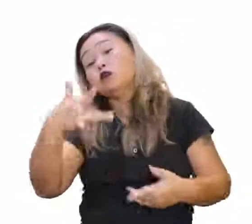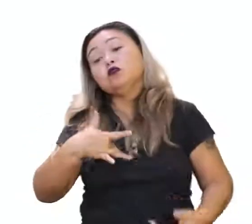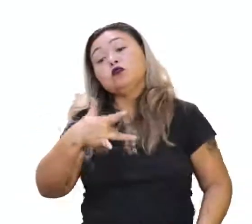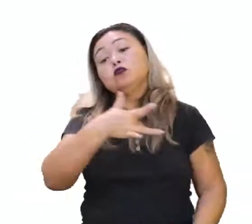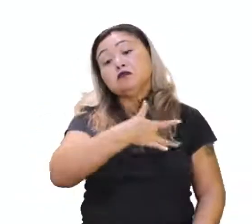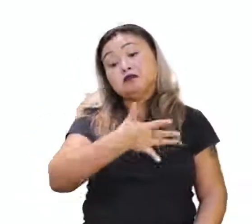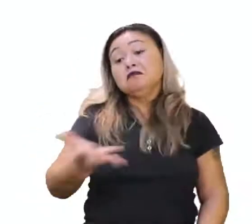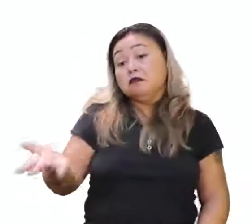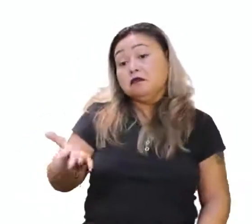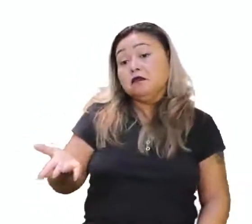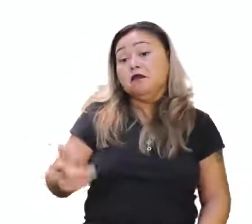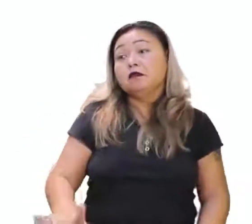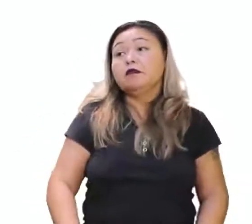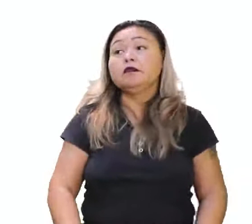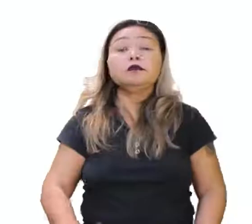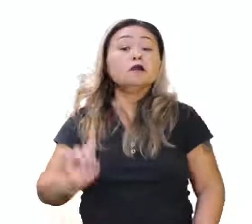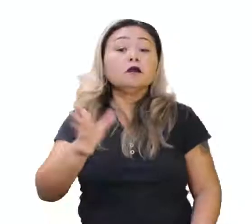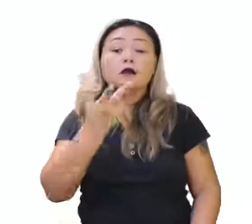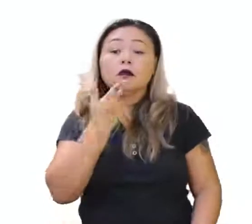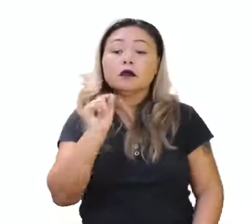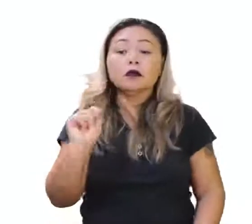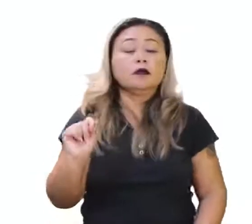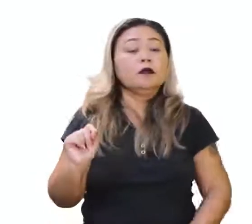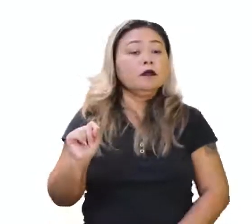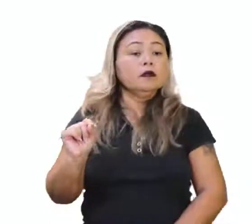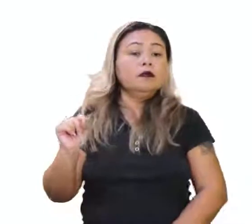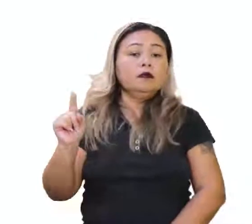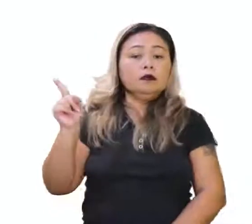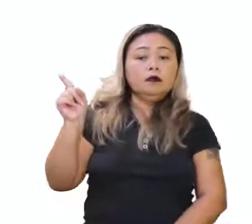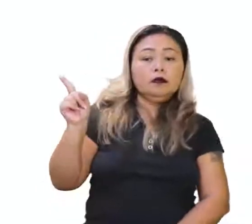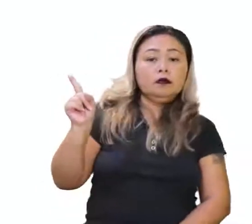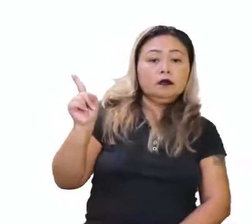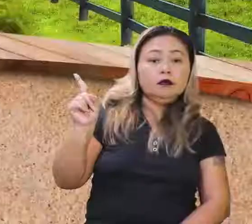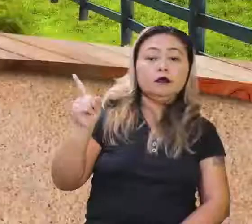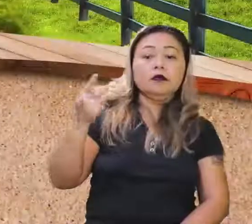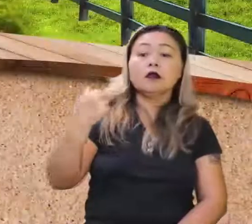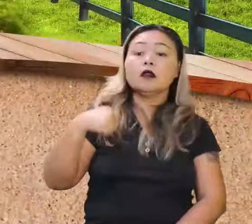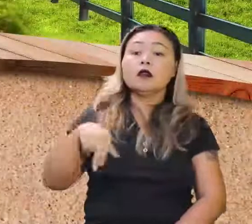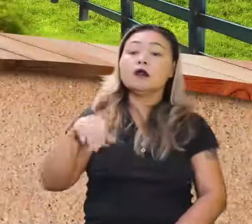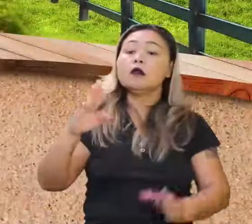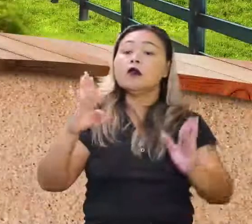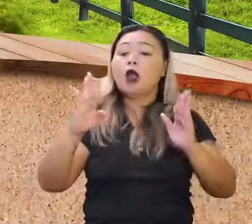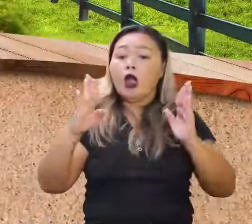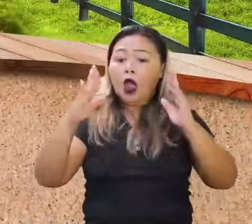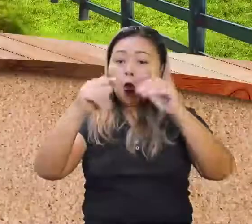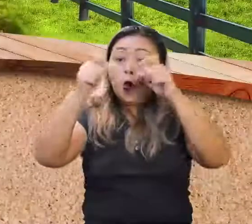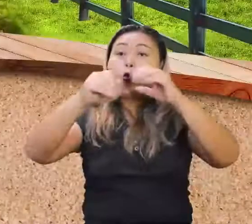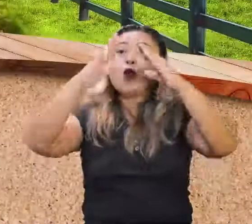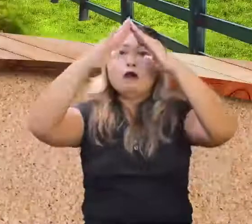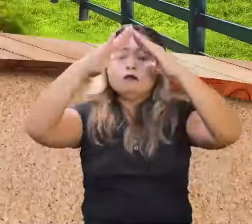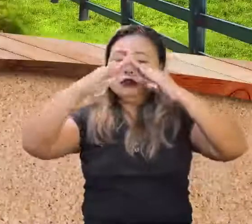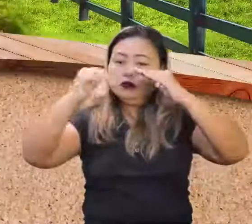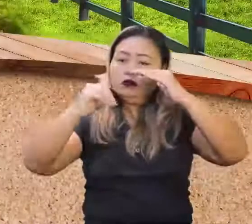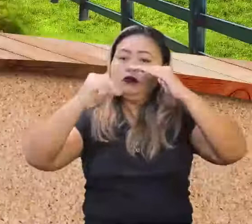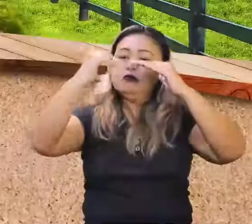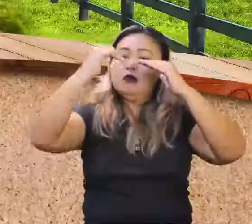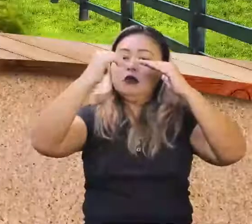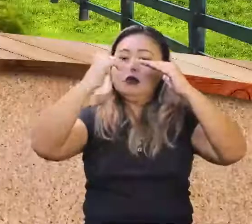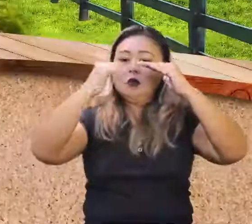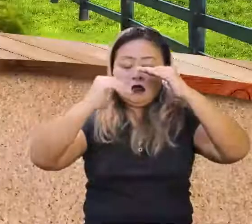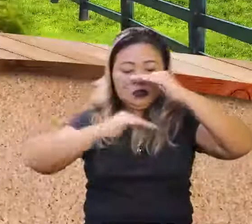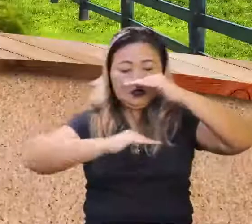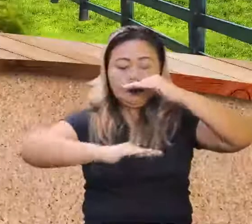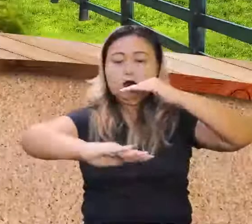sadios. Então, pessoal, quando eu falei para vocês, aqui, ó, o aprisco é um excelente local Por isso que